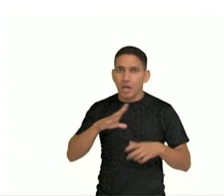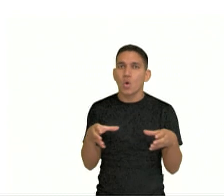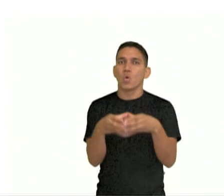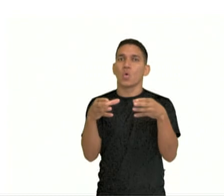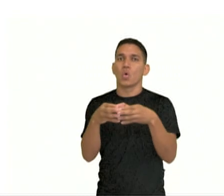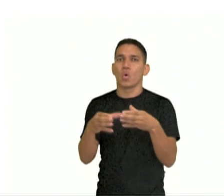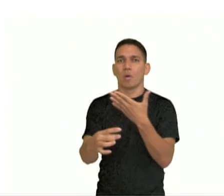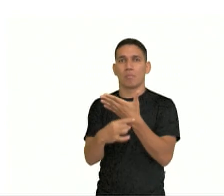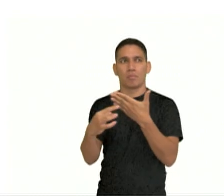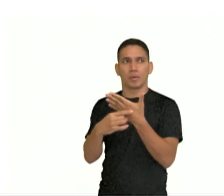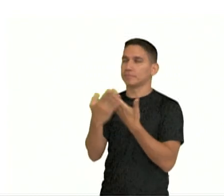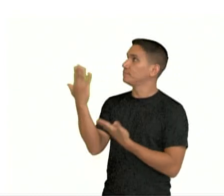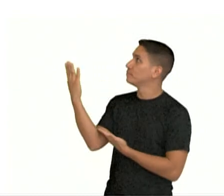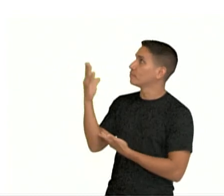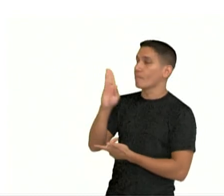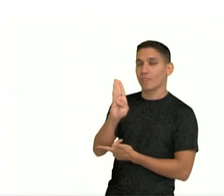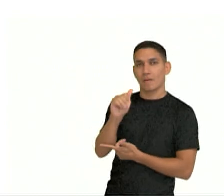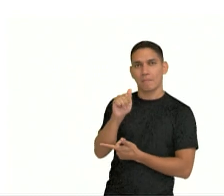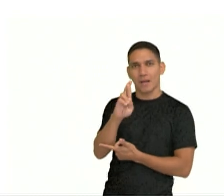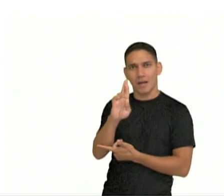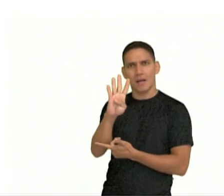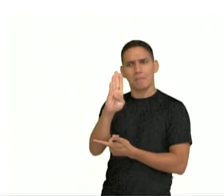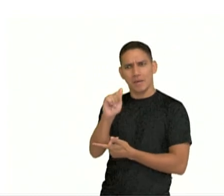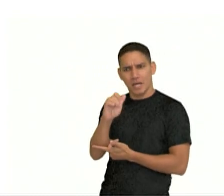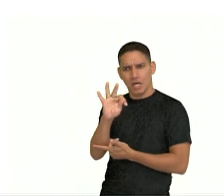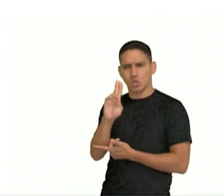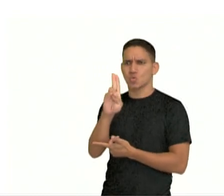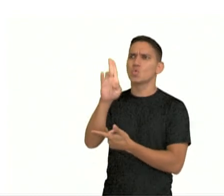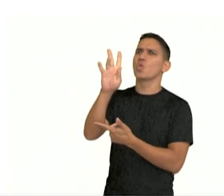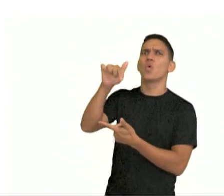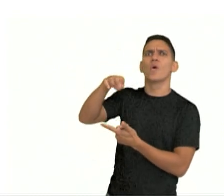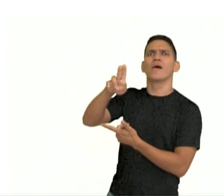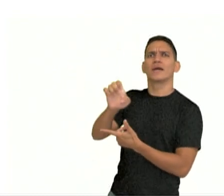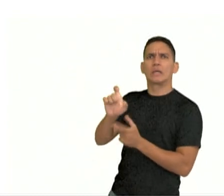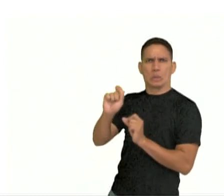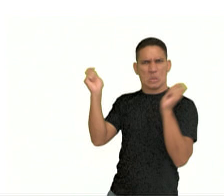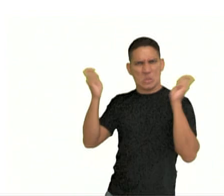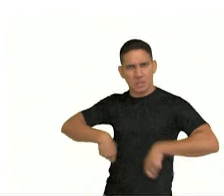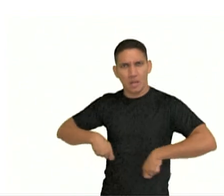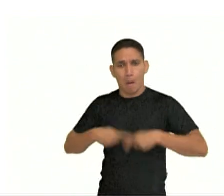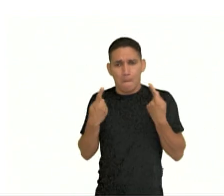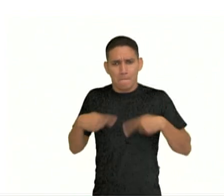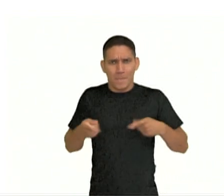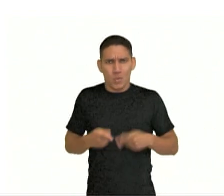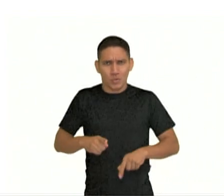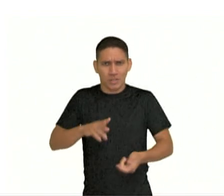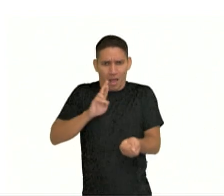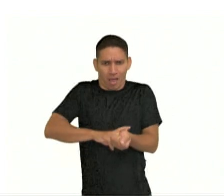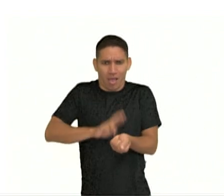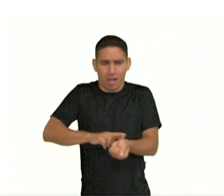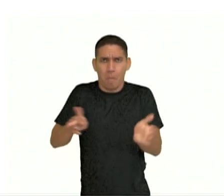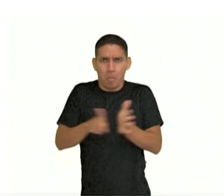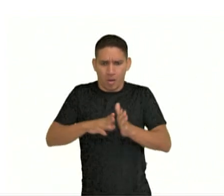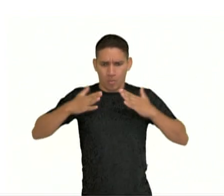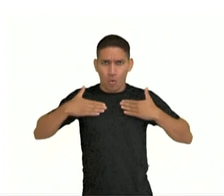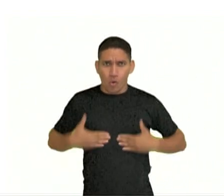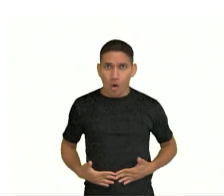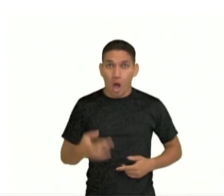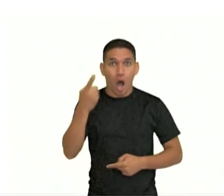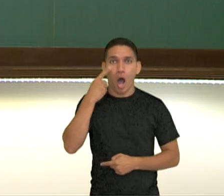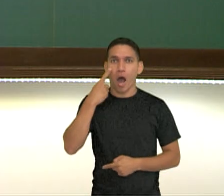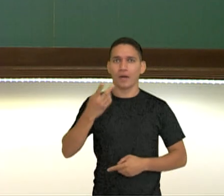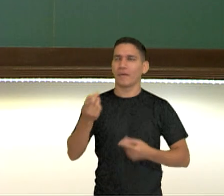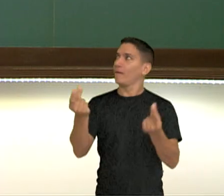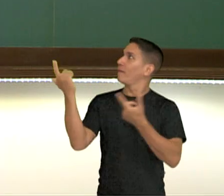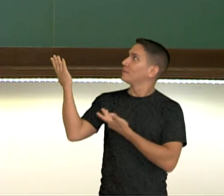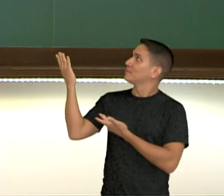barbatuques será que podemos criar música com nosso corpo de que maneira pega